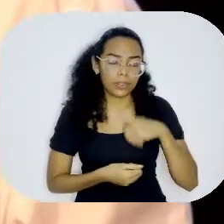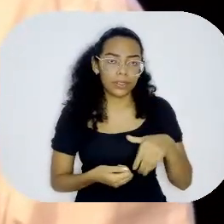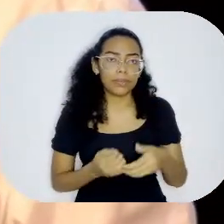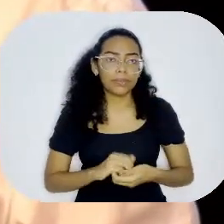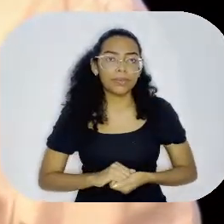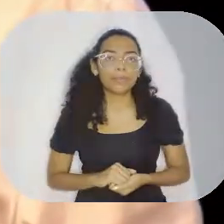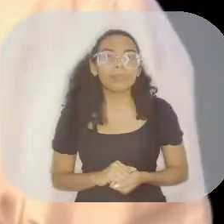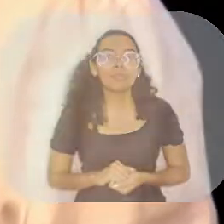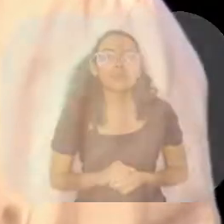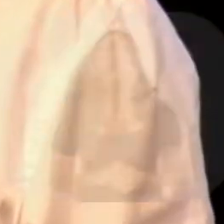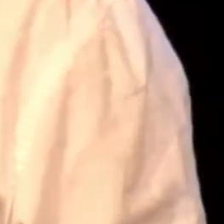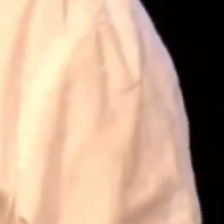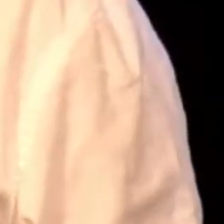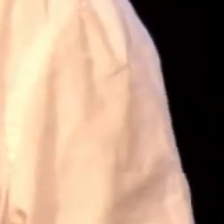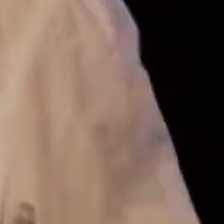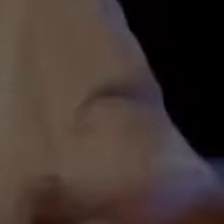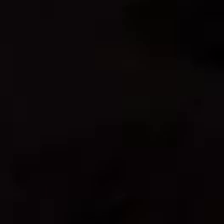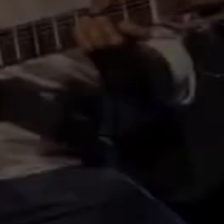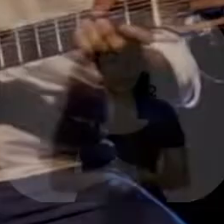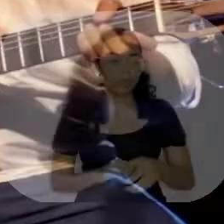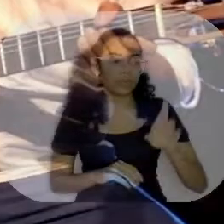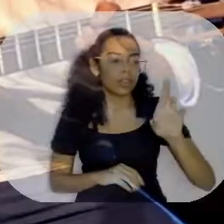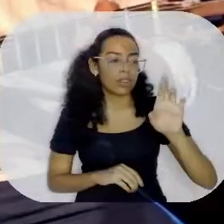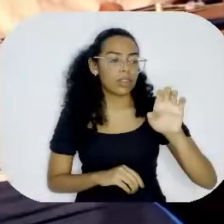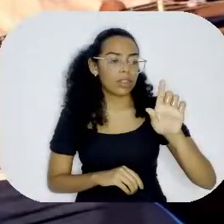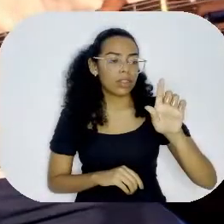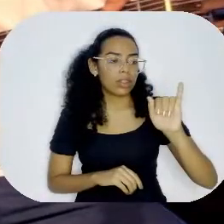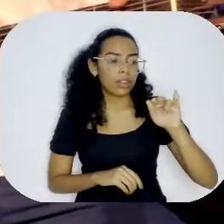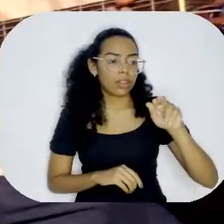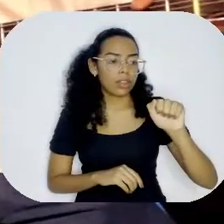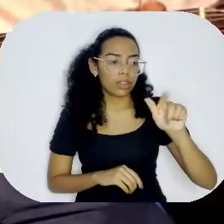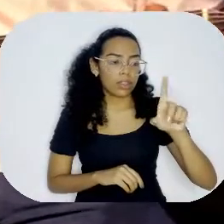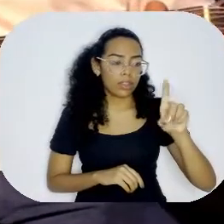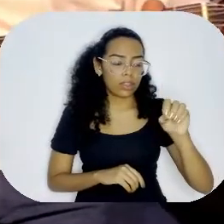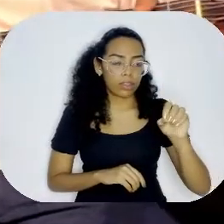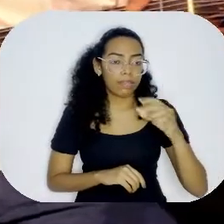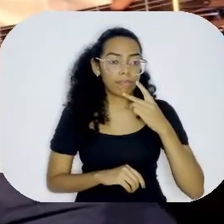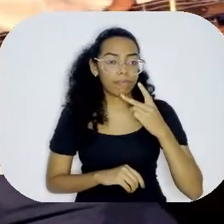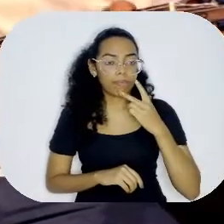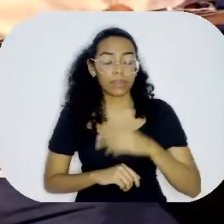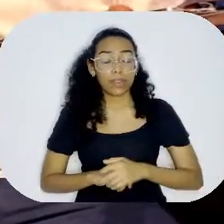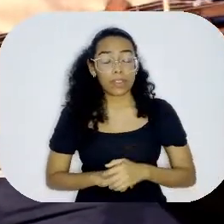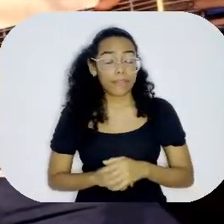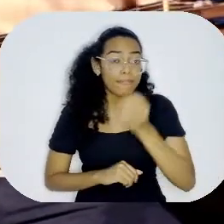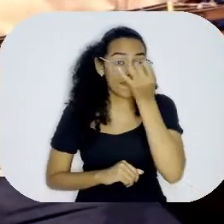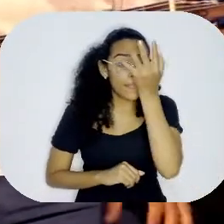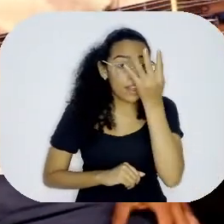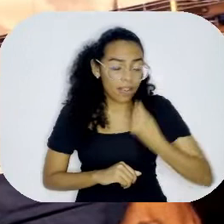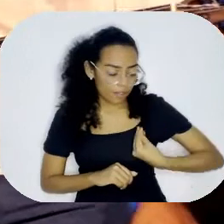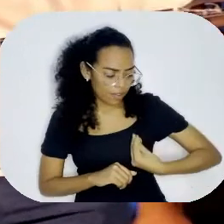no palco para declamar um poema aqui, me faça essa honra. Então, Reginaldo. Oh, gratidão. É fácil